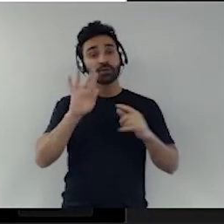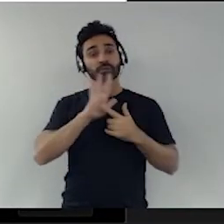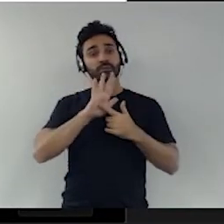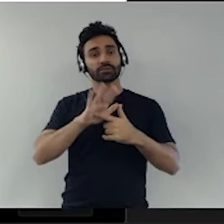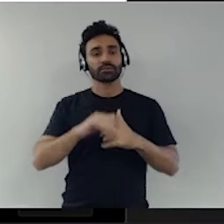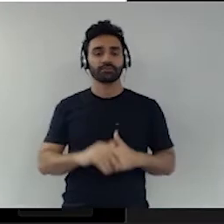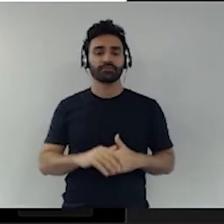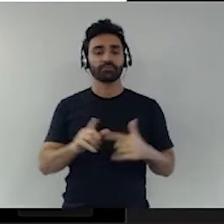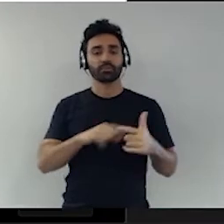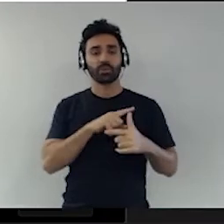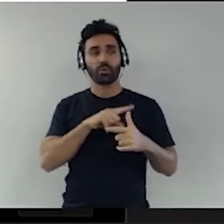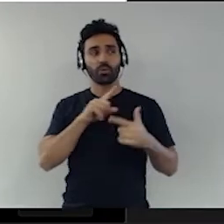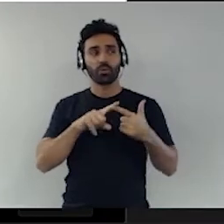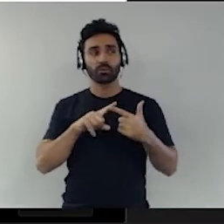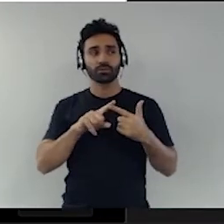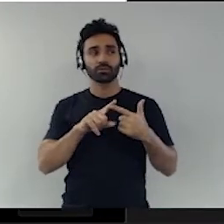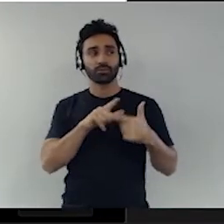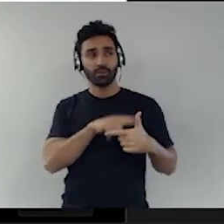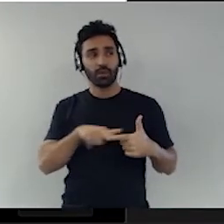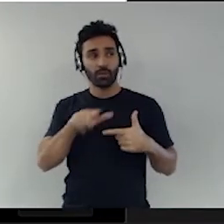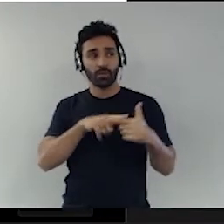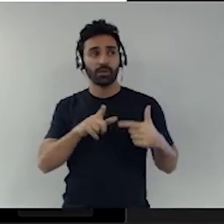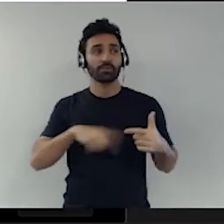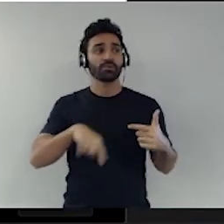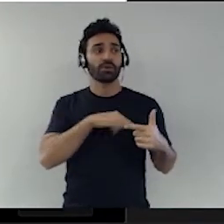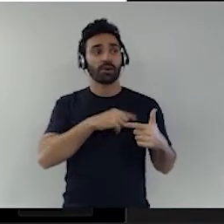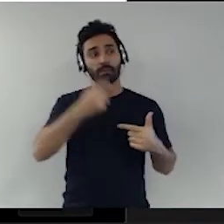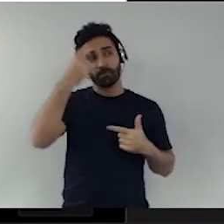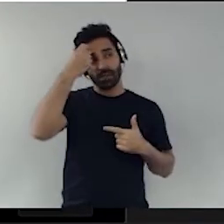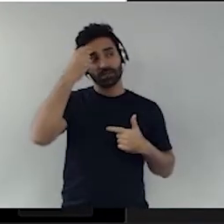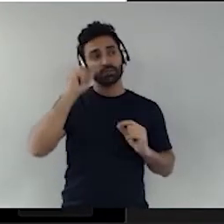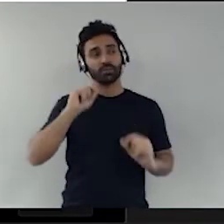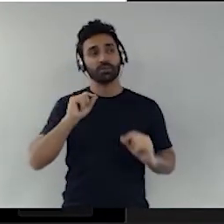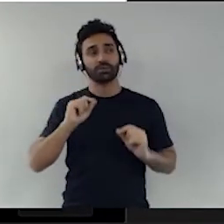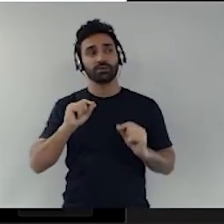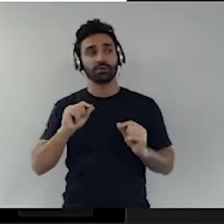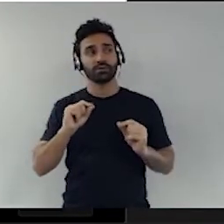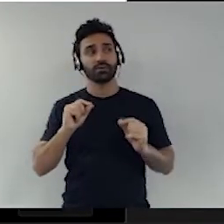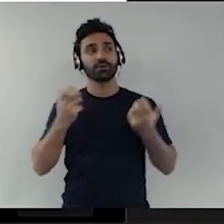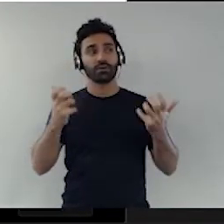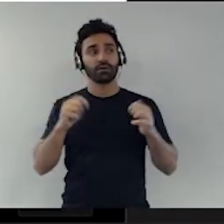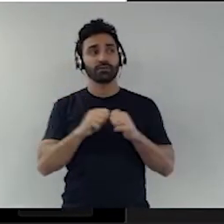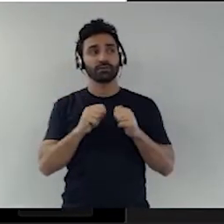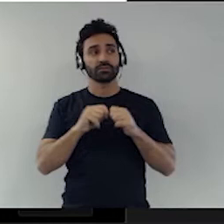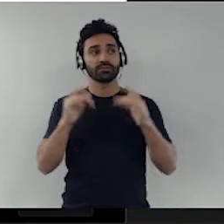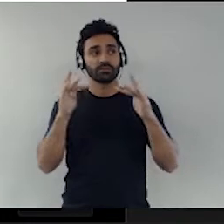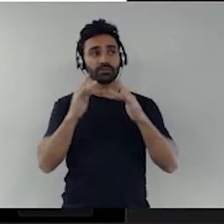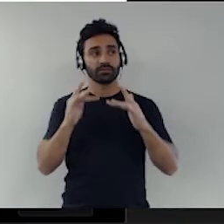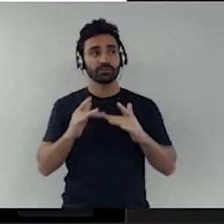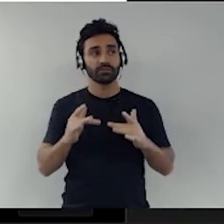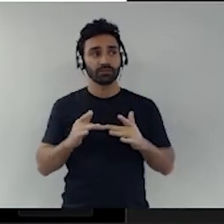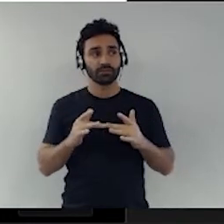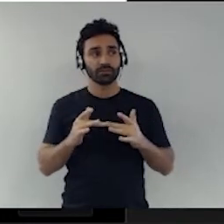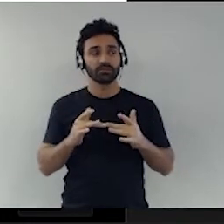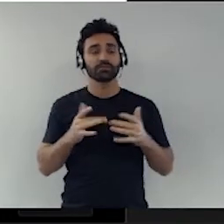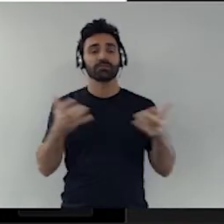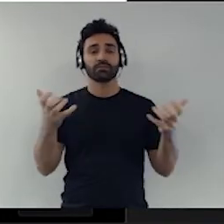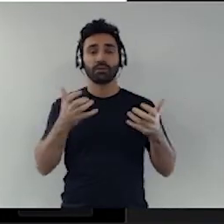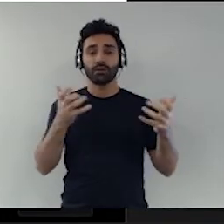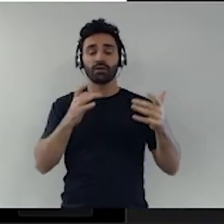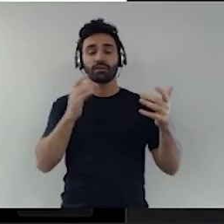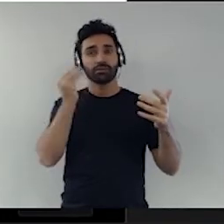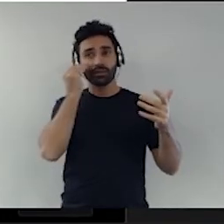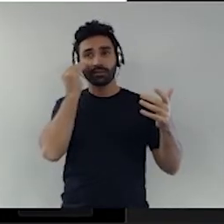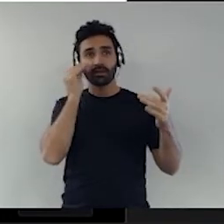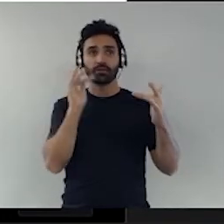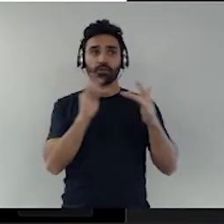Outro problema, a gente pensou que fazer contact tracing, que é ir atrás das pessoas que